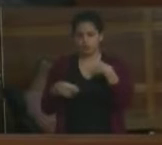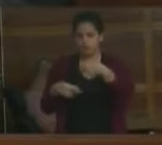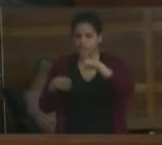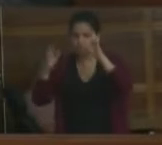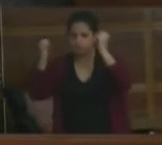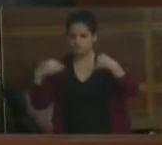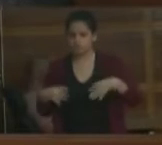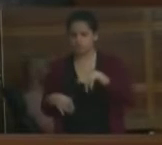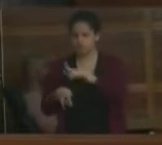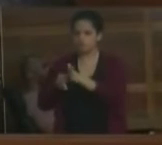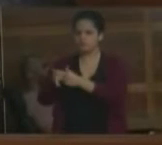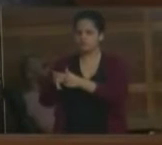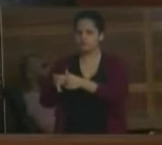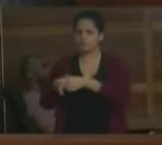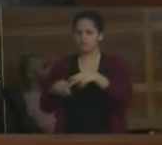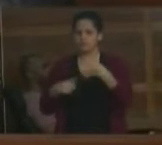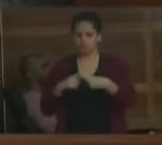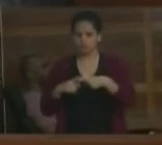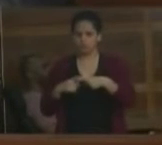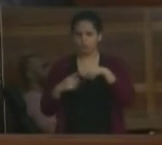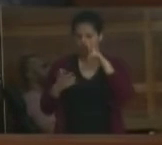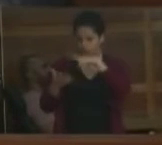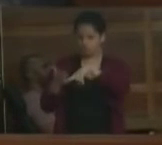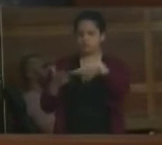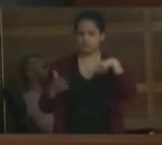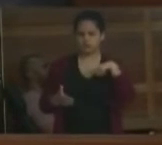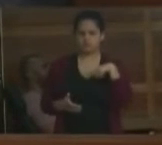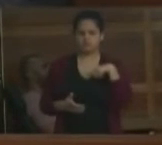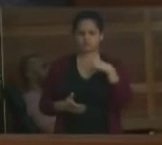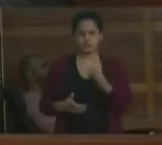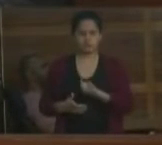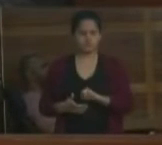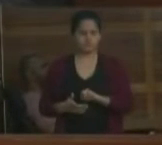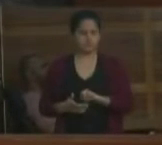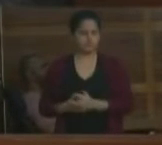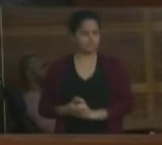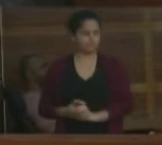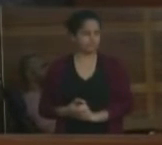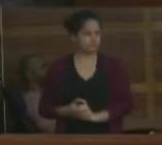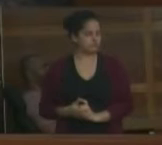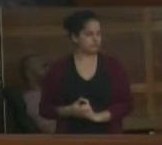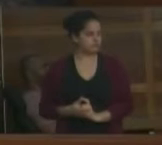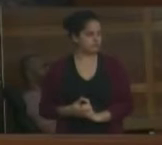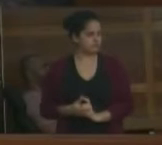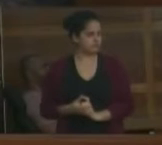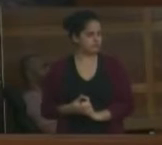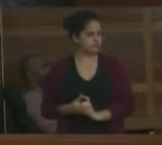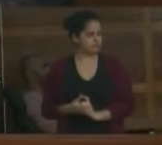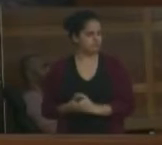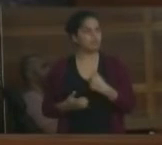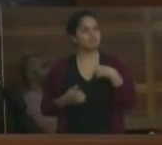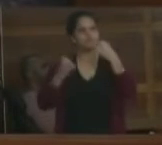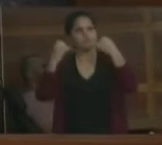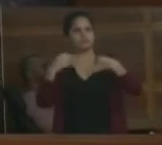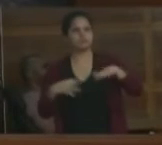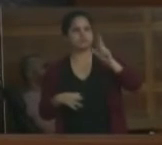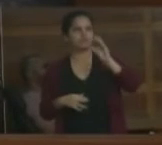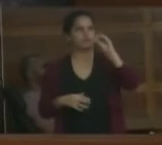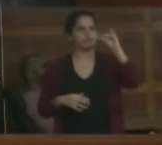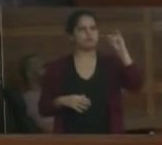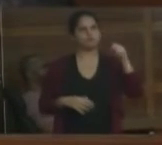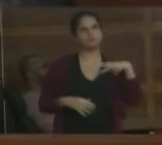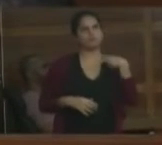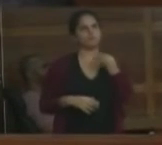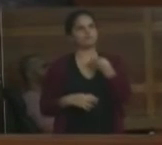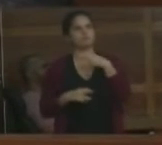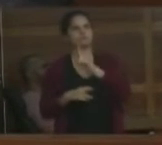explicar ela questionando porque realmente olha não tem sim tá fora do prudencial aí eu vou explicar para ela eu lembro que eu te liguei eu te liguei